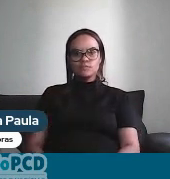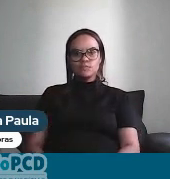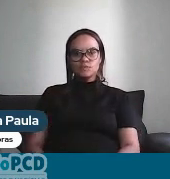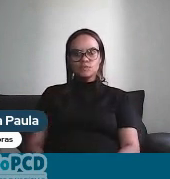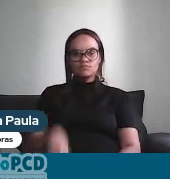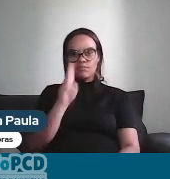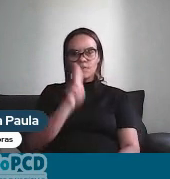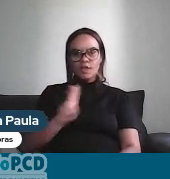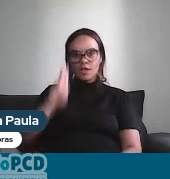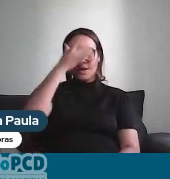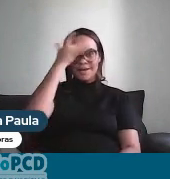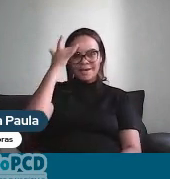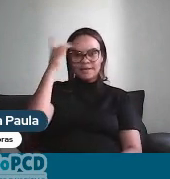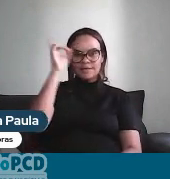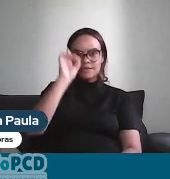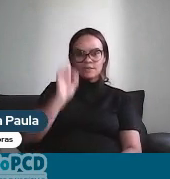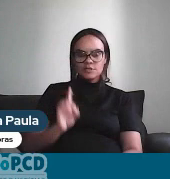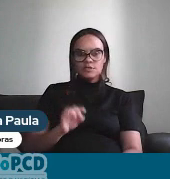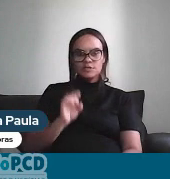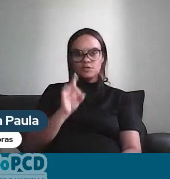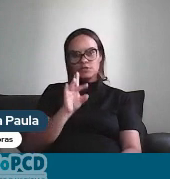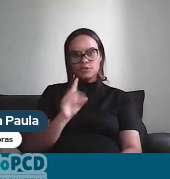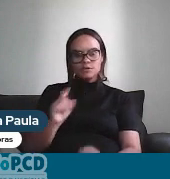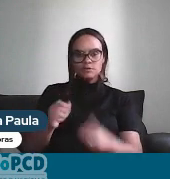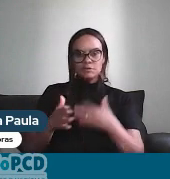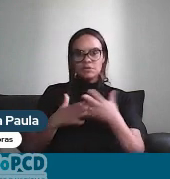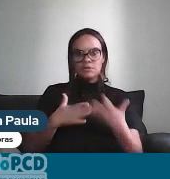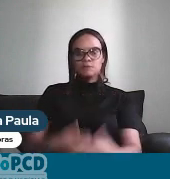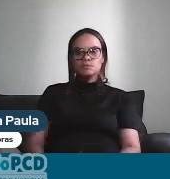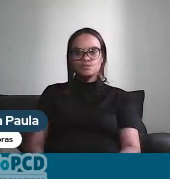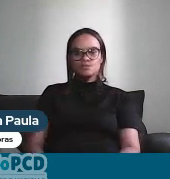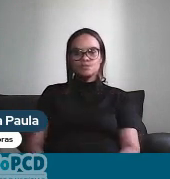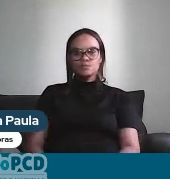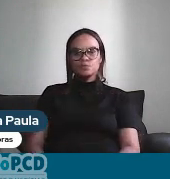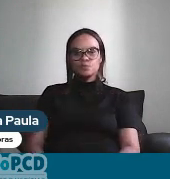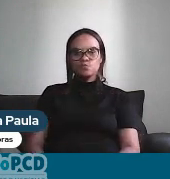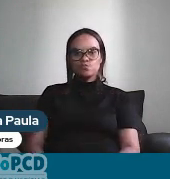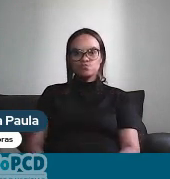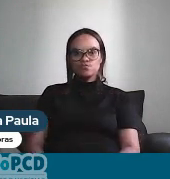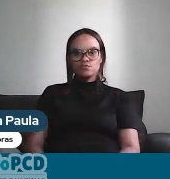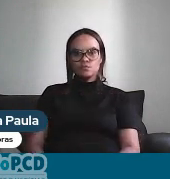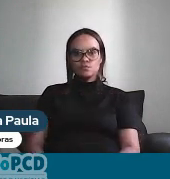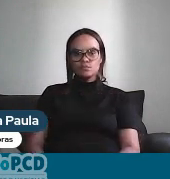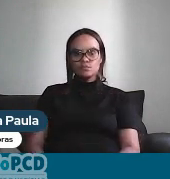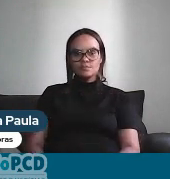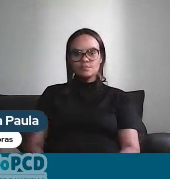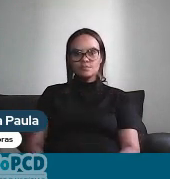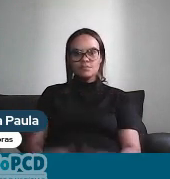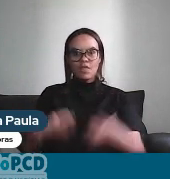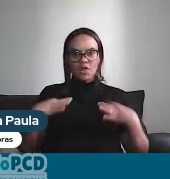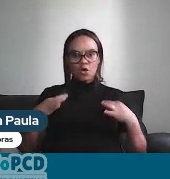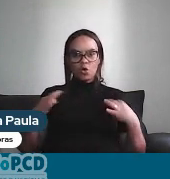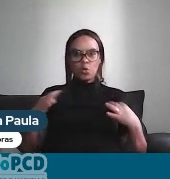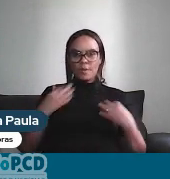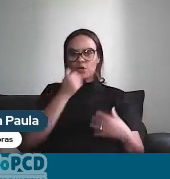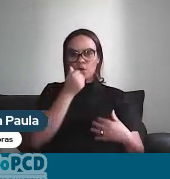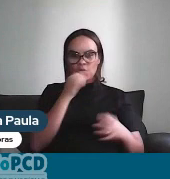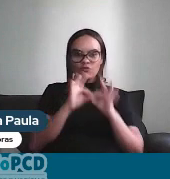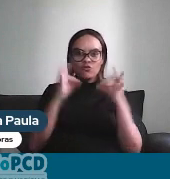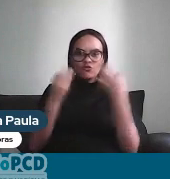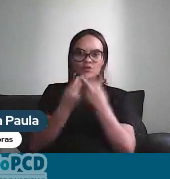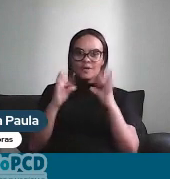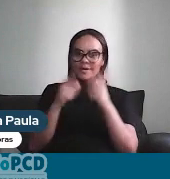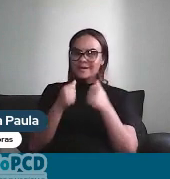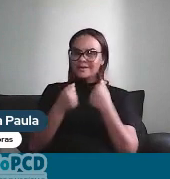da pessoa com deficiência. Não é somente para comprar comida e roupa para a família toda, é para que a família